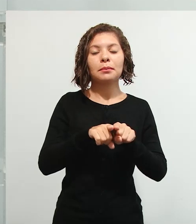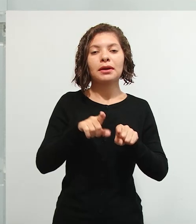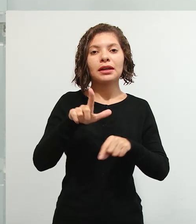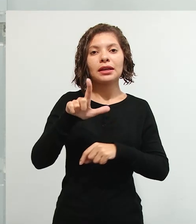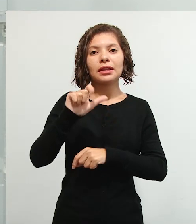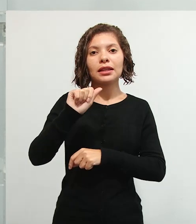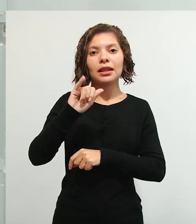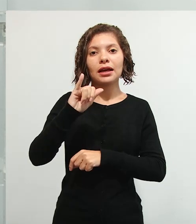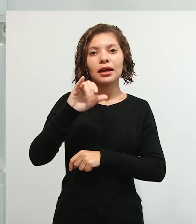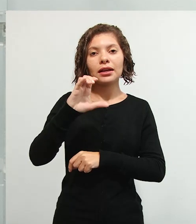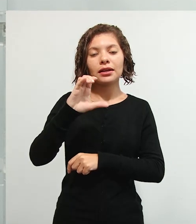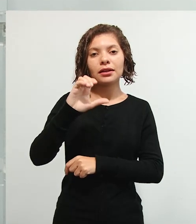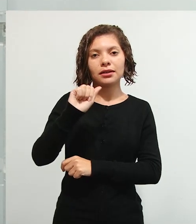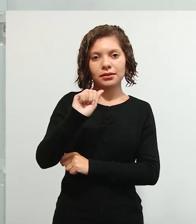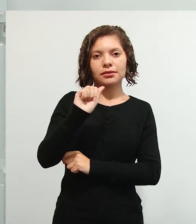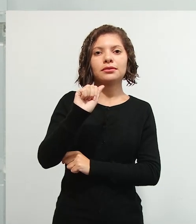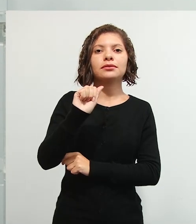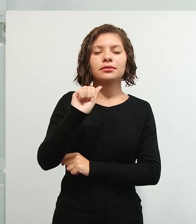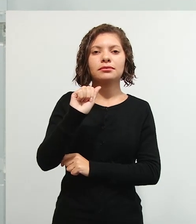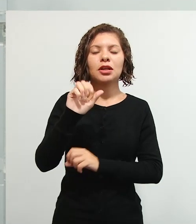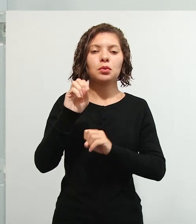laica. Então,